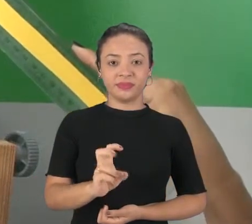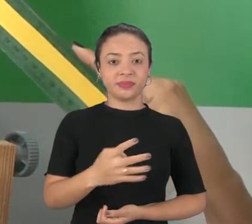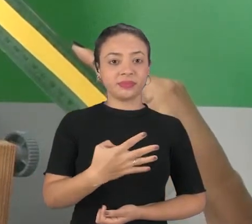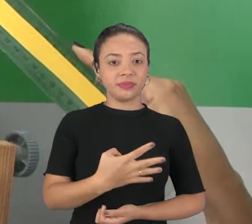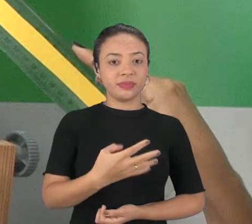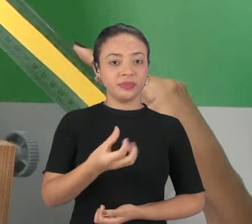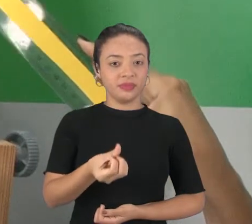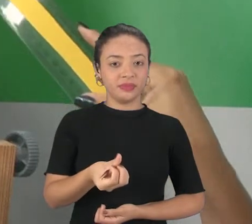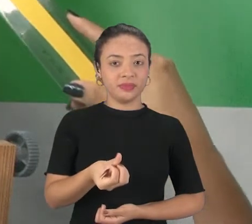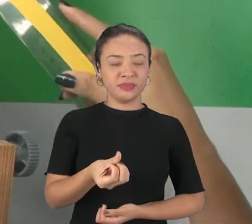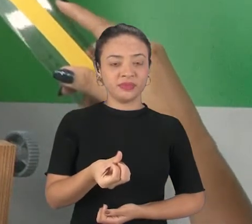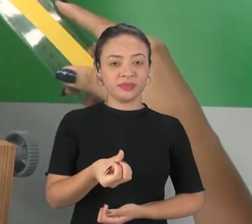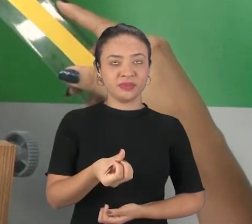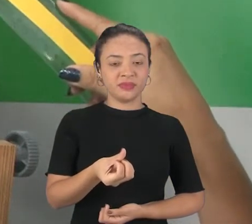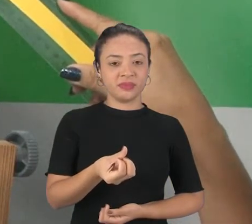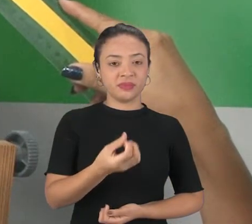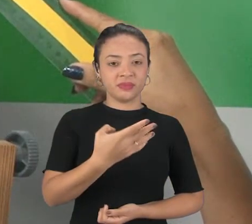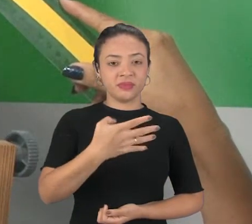46